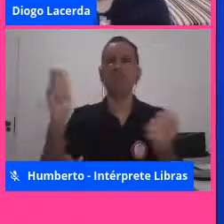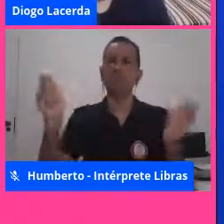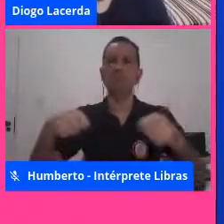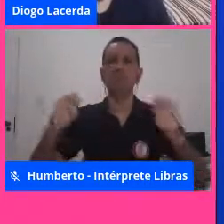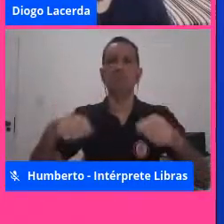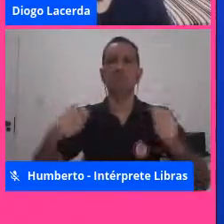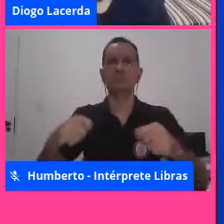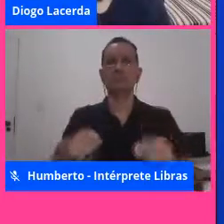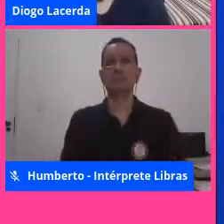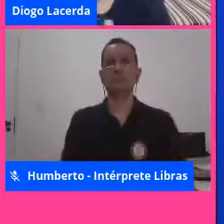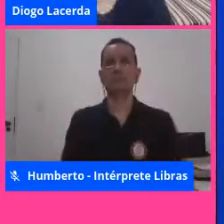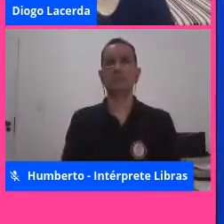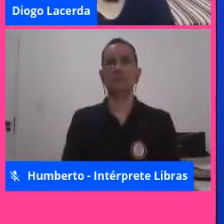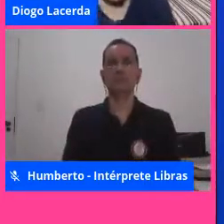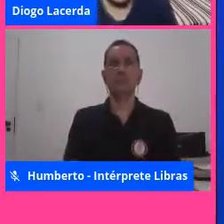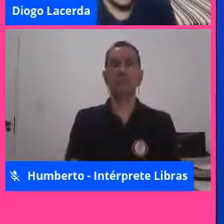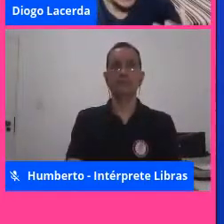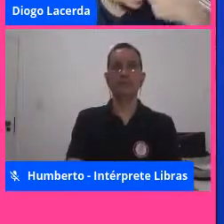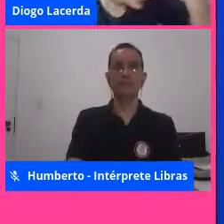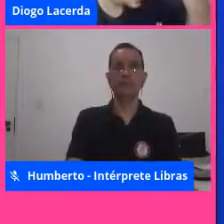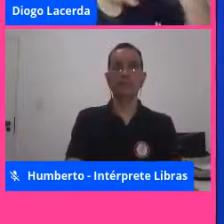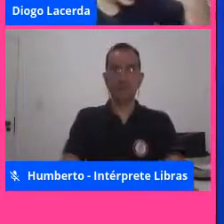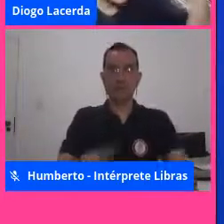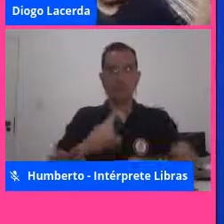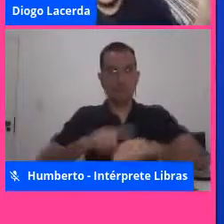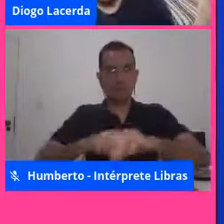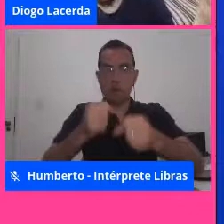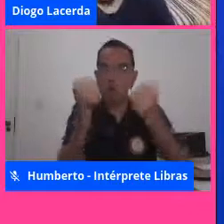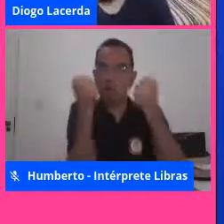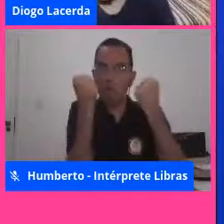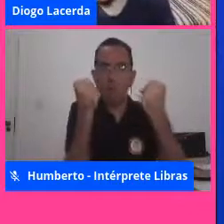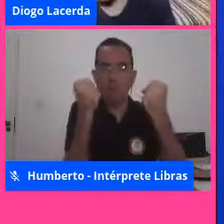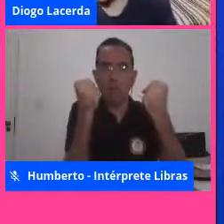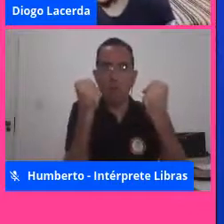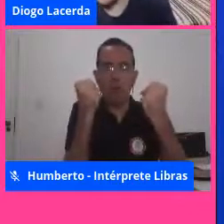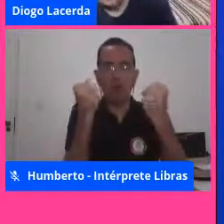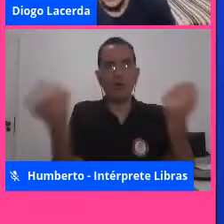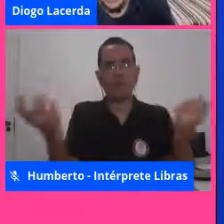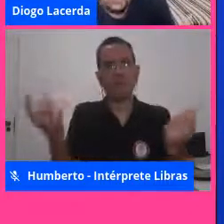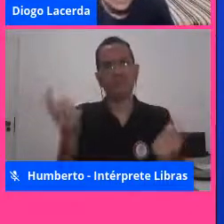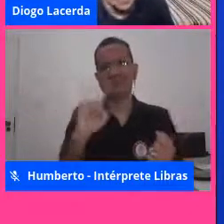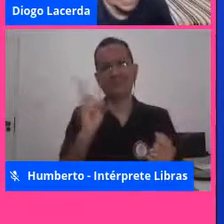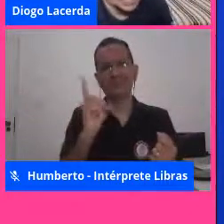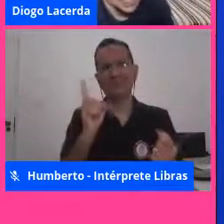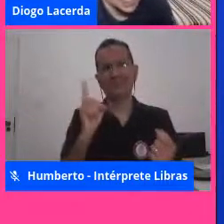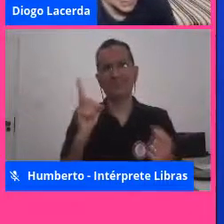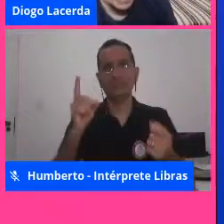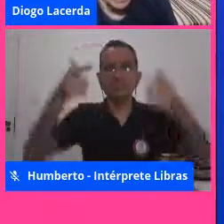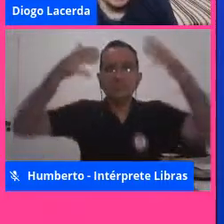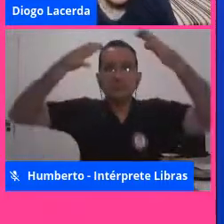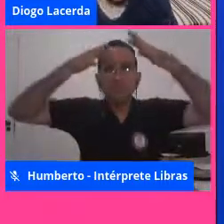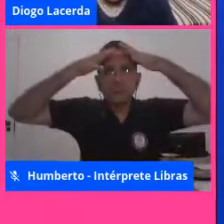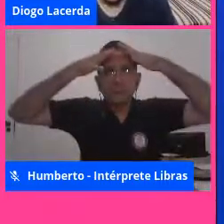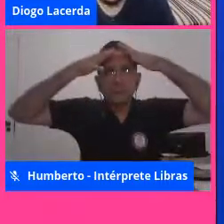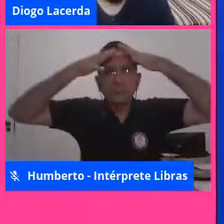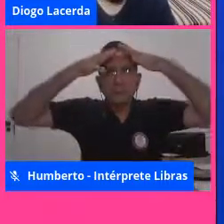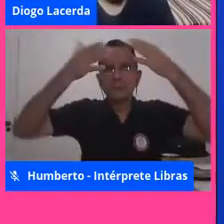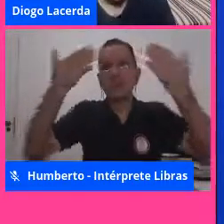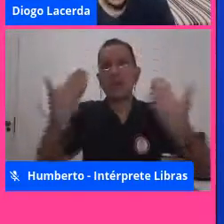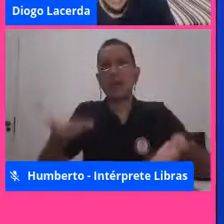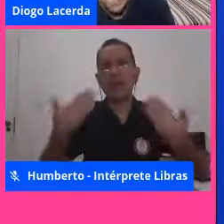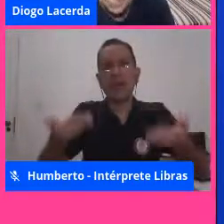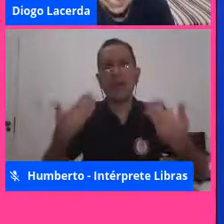precisa de alta resistência, é uma peça que vai ficar na tua cabeça, então ela não vai estar sofrendo muito com a